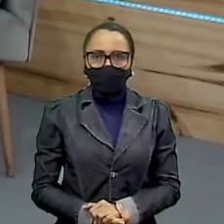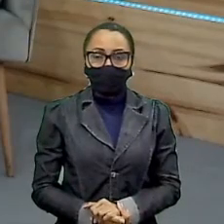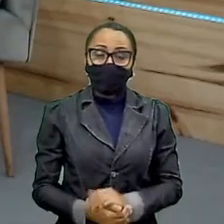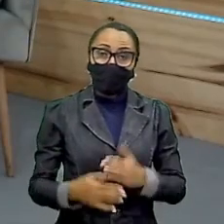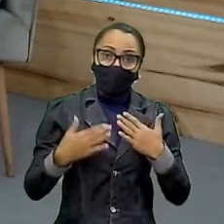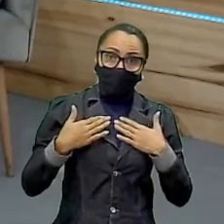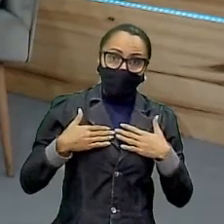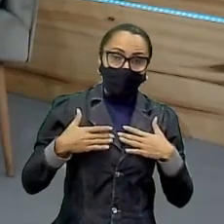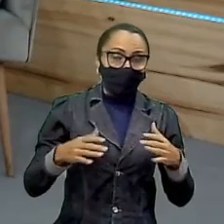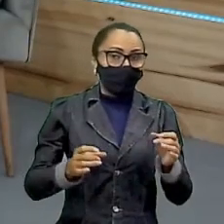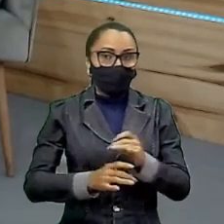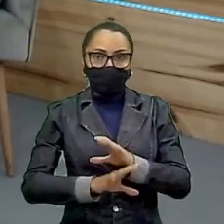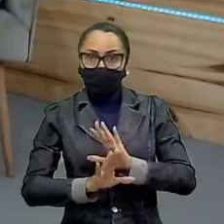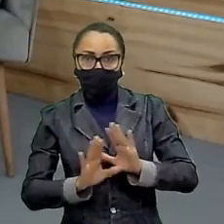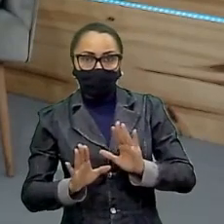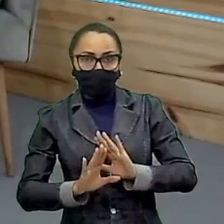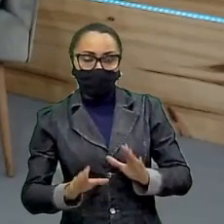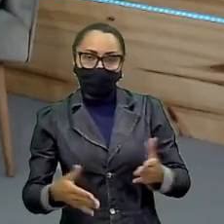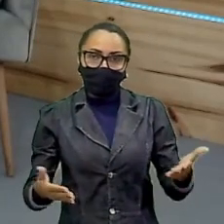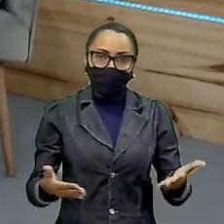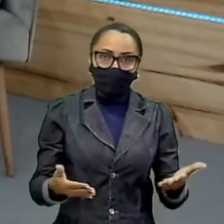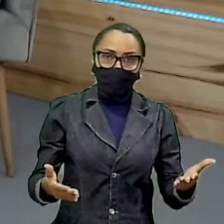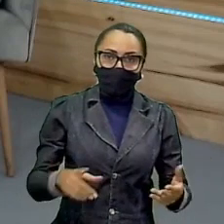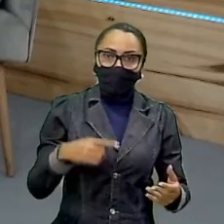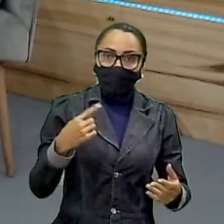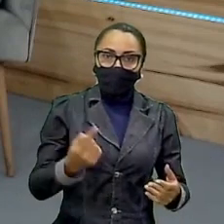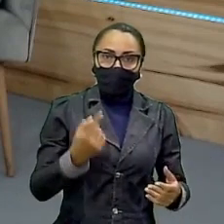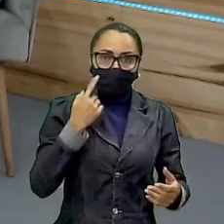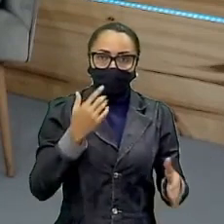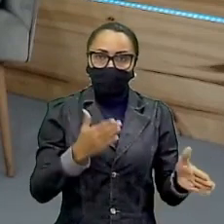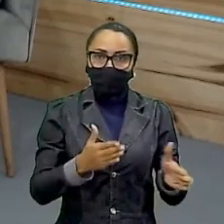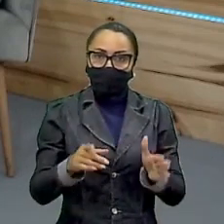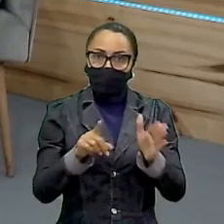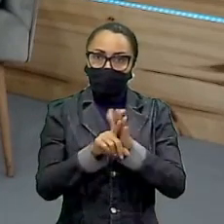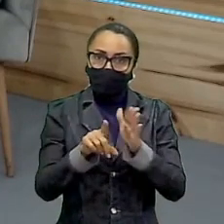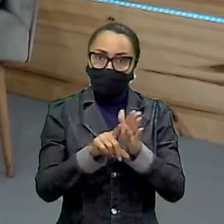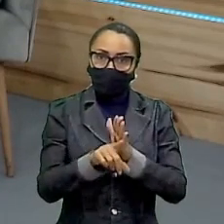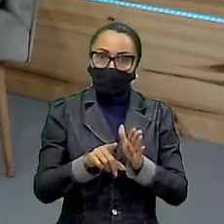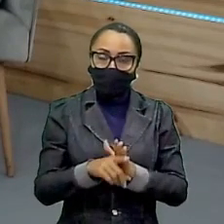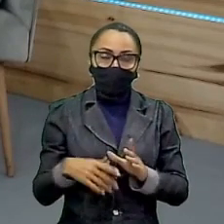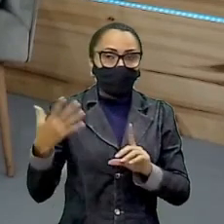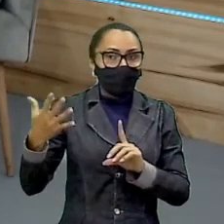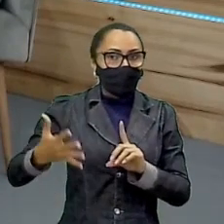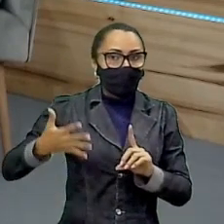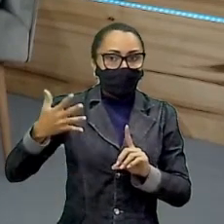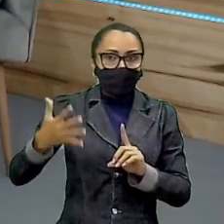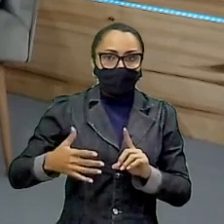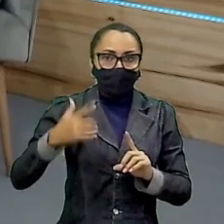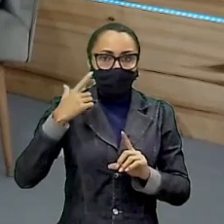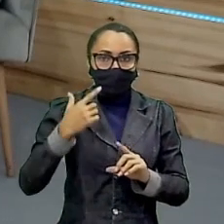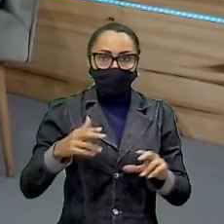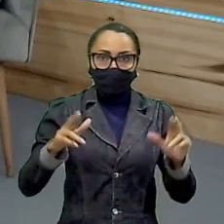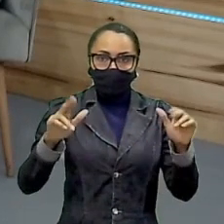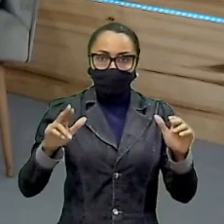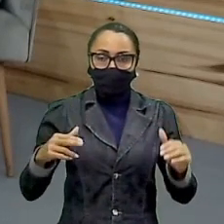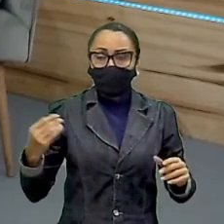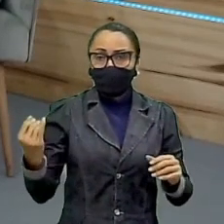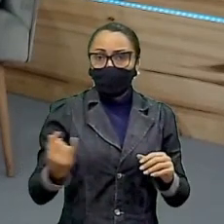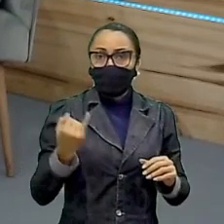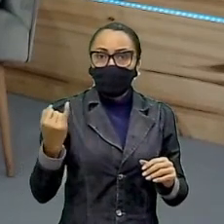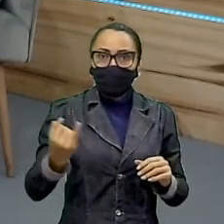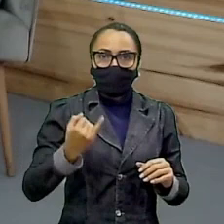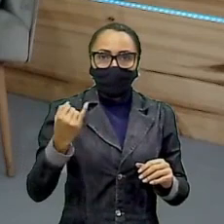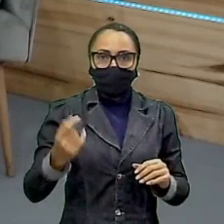Calma que ainda não acabou. Agora nós temos um momento de perguntas, né, com a nossa palestrante. Esse é um tema muito importante